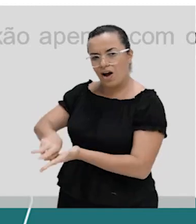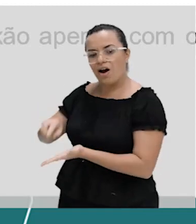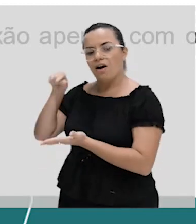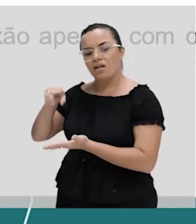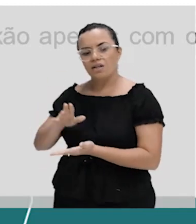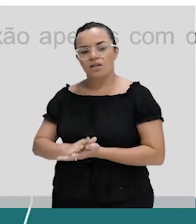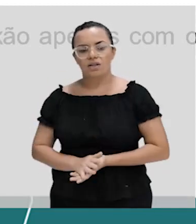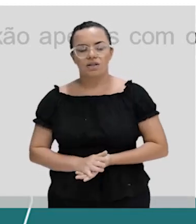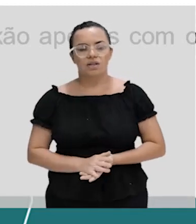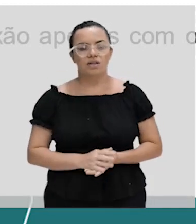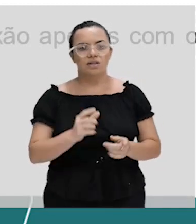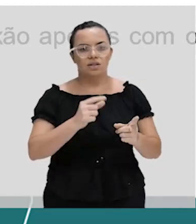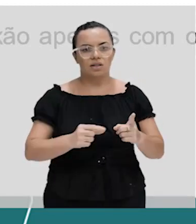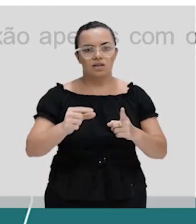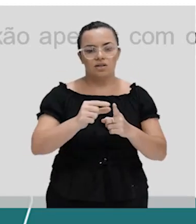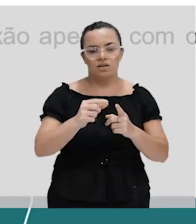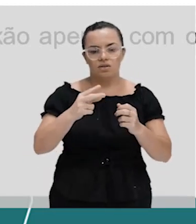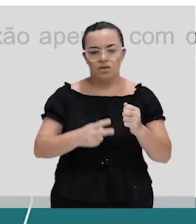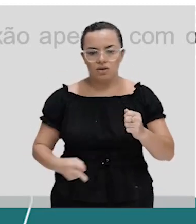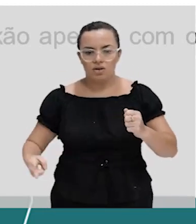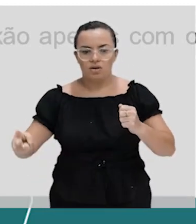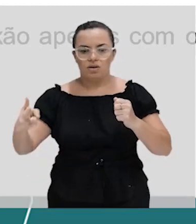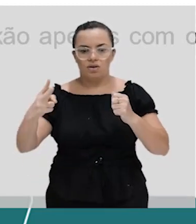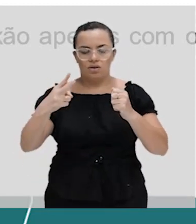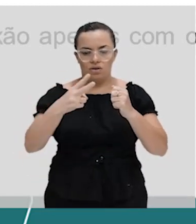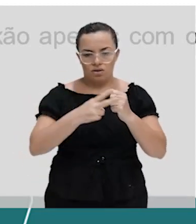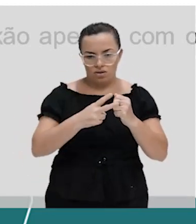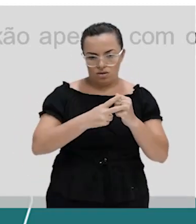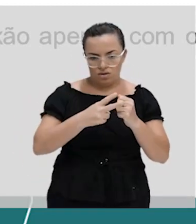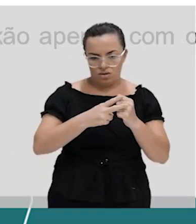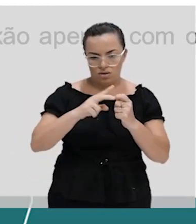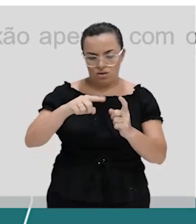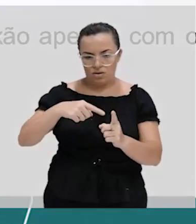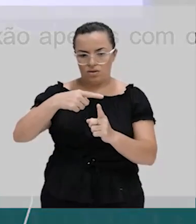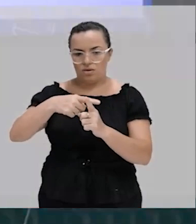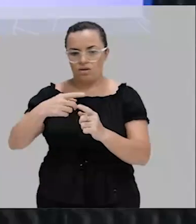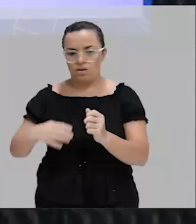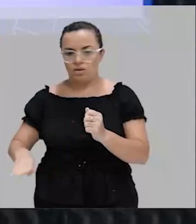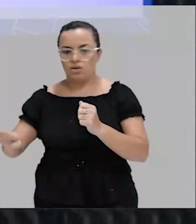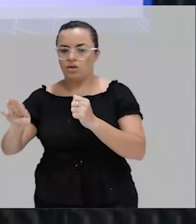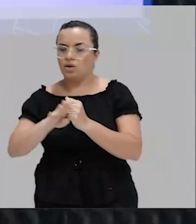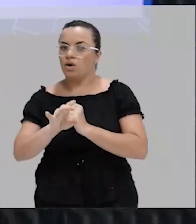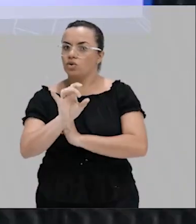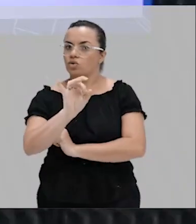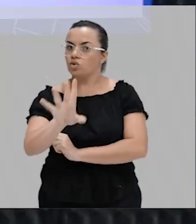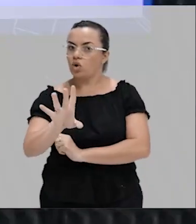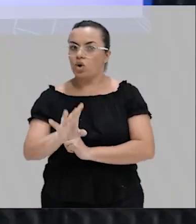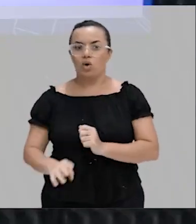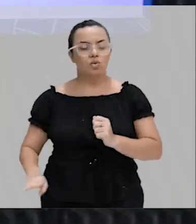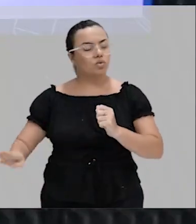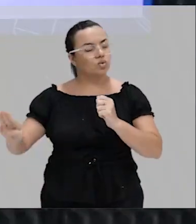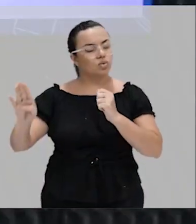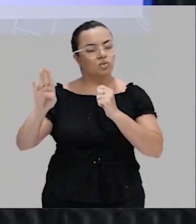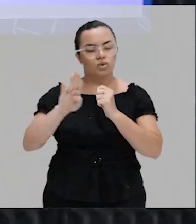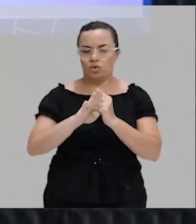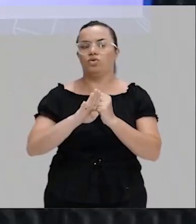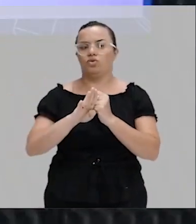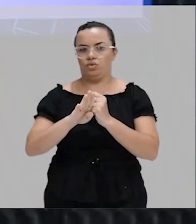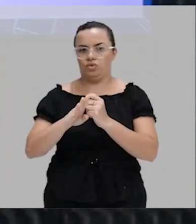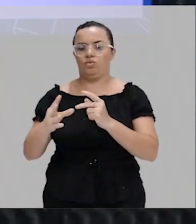por verbo mais substantivo, só o substantivo vai para o plural. Tá certo, turma? Então, quando nós